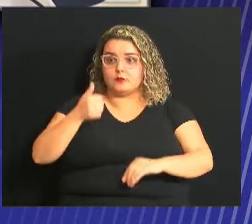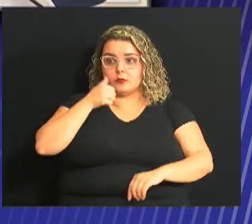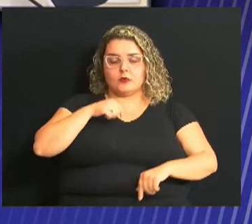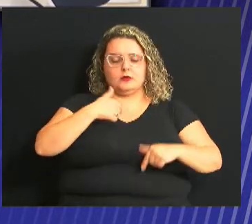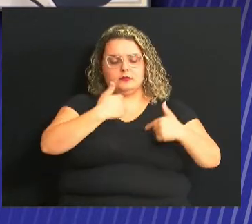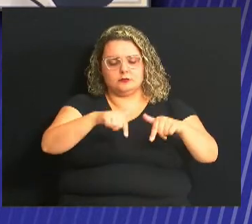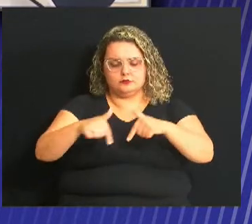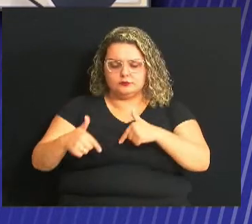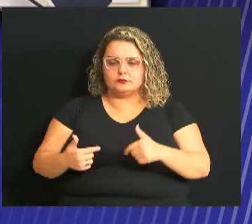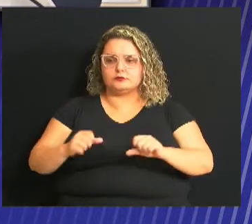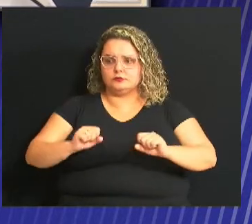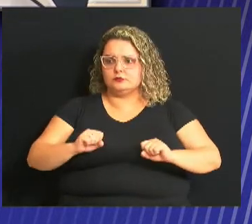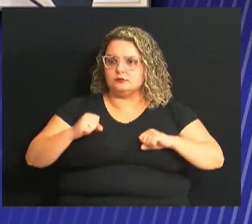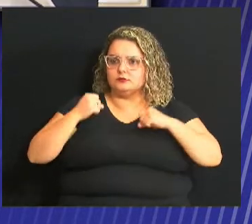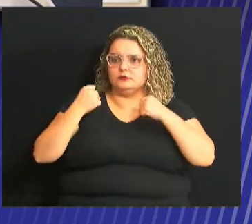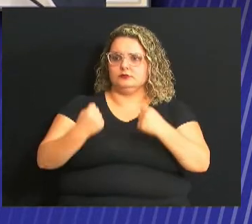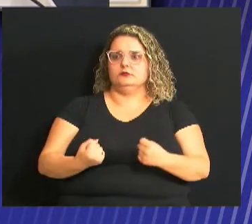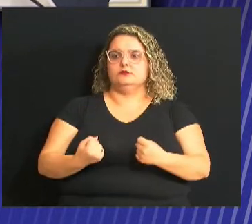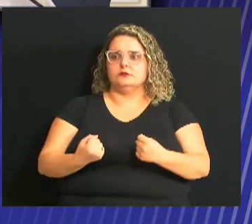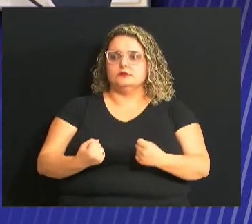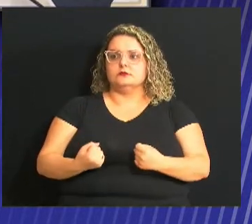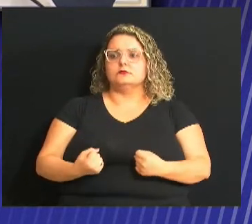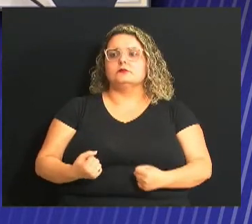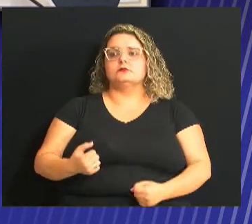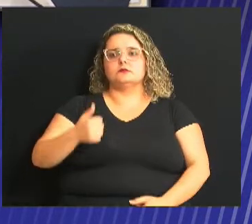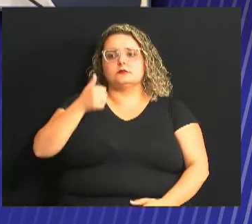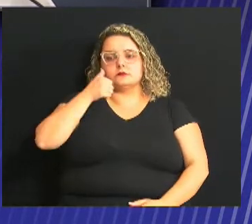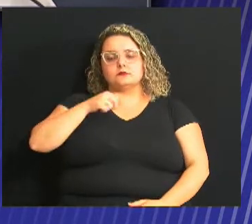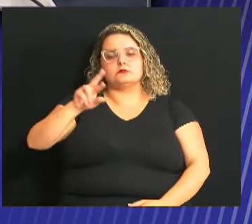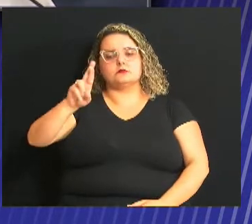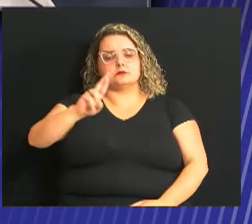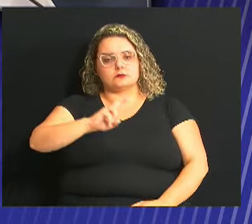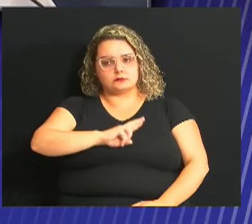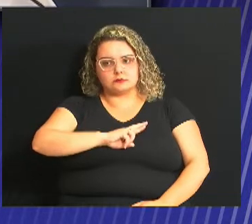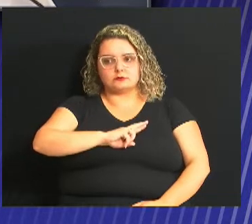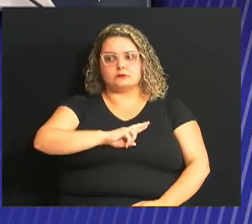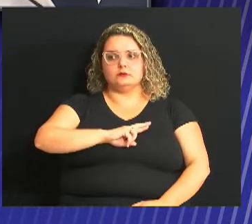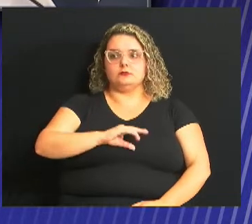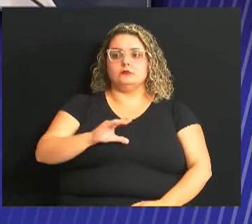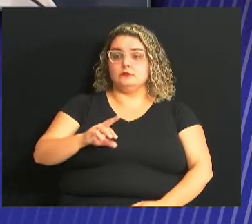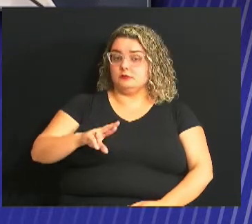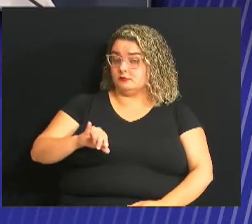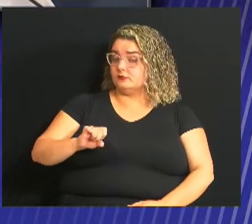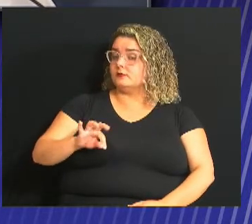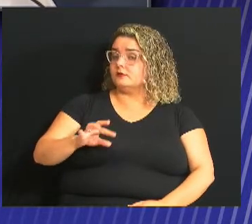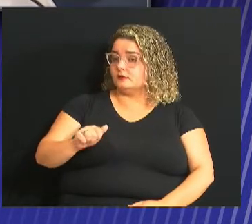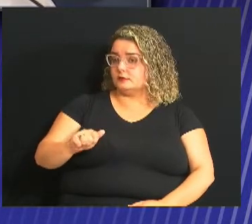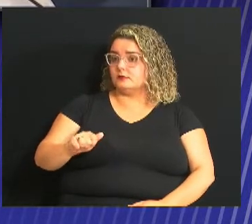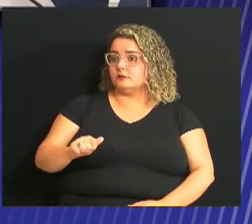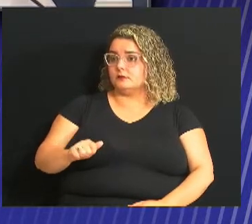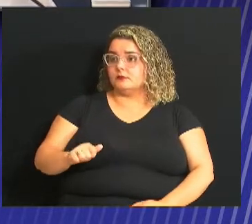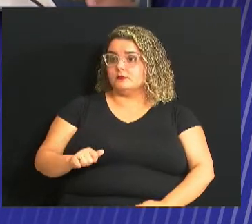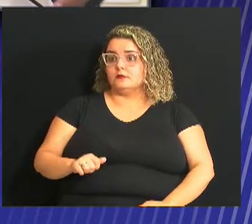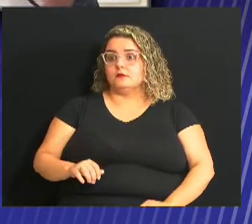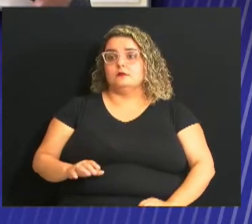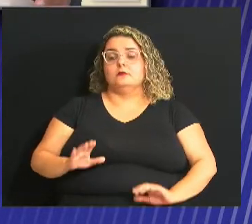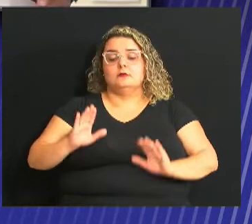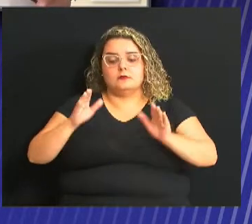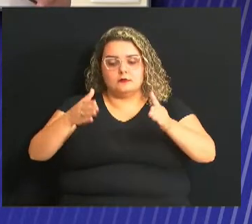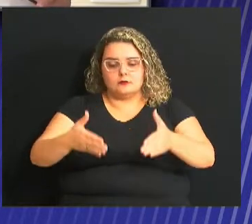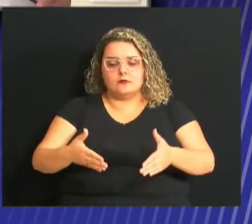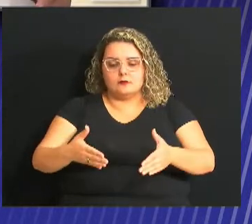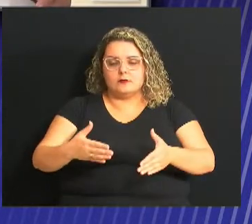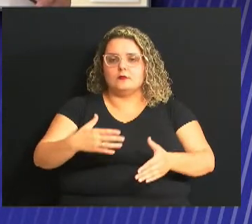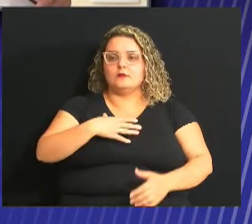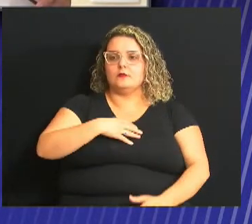trabalhadora, uma mulher religiosa, uma mulher cristã, mas muito apegada aos filhos,